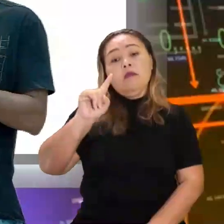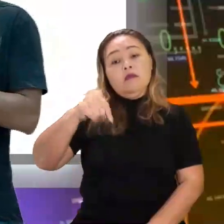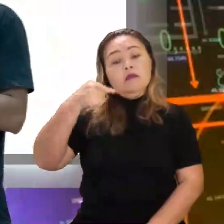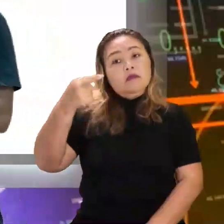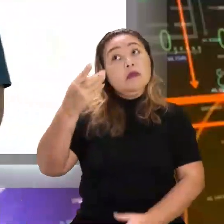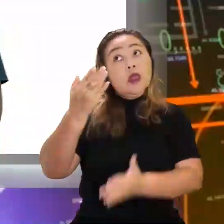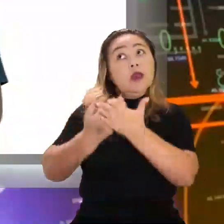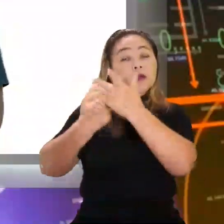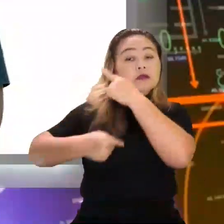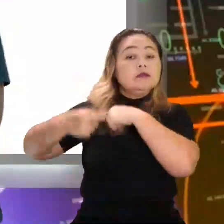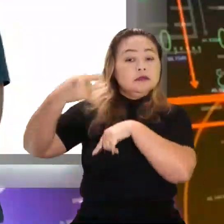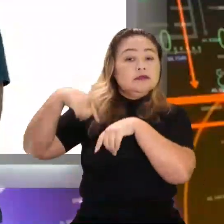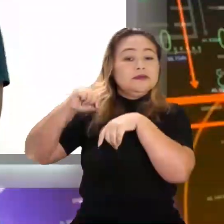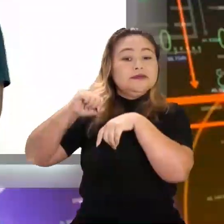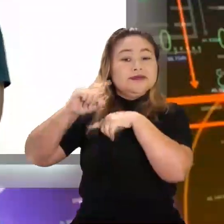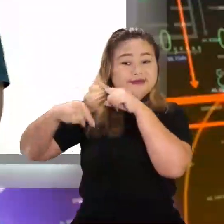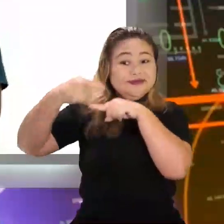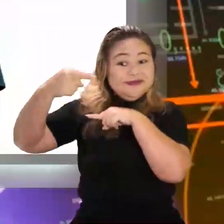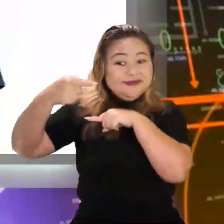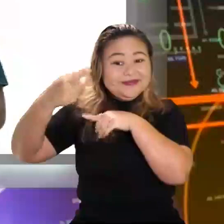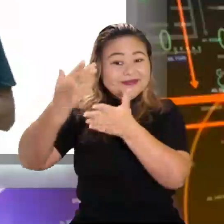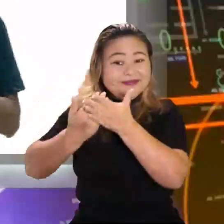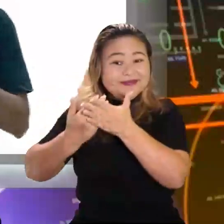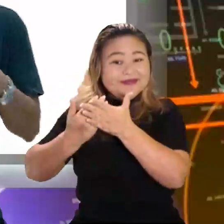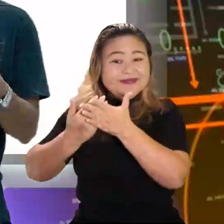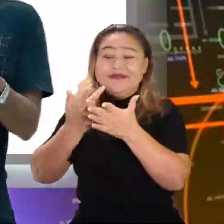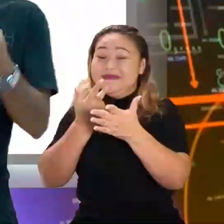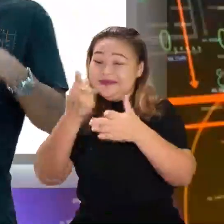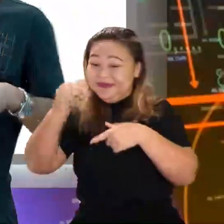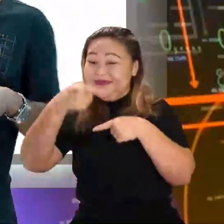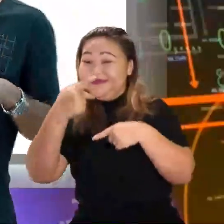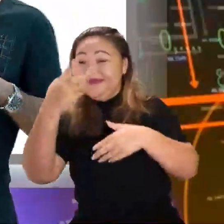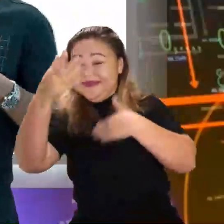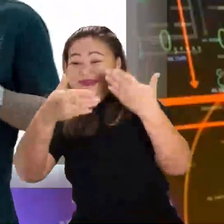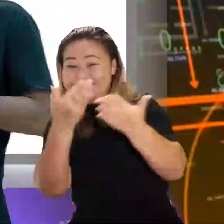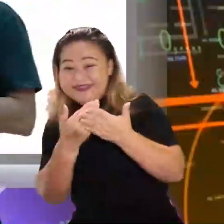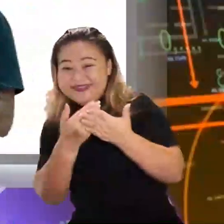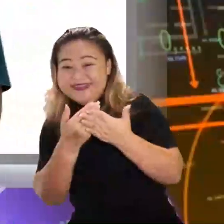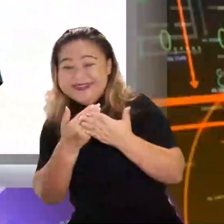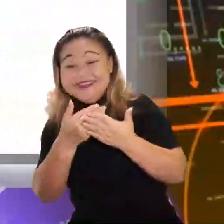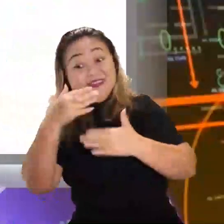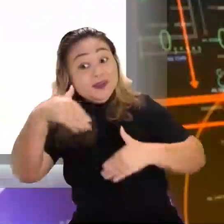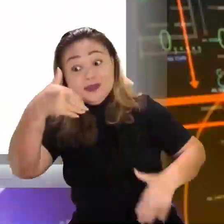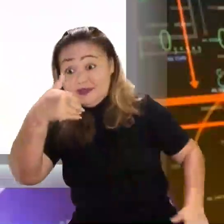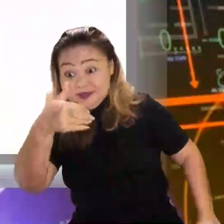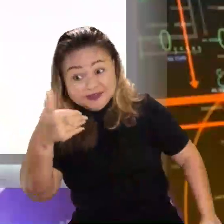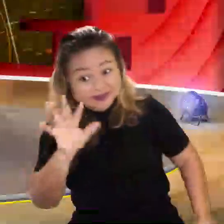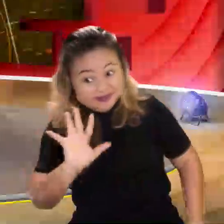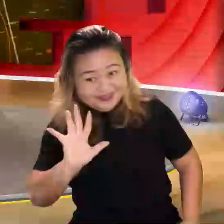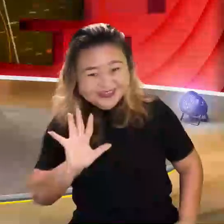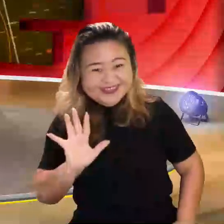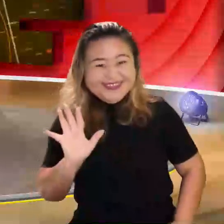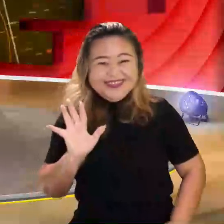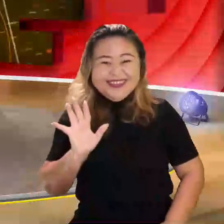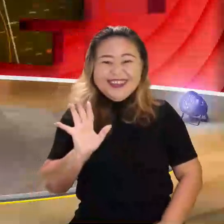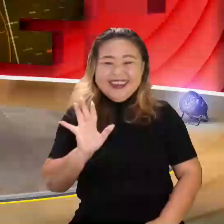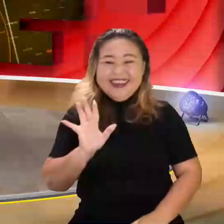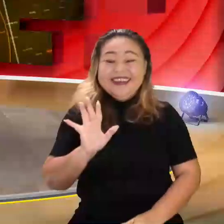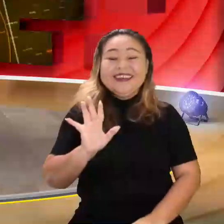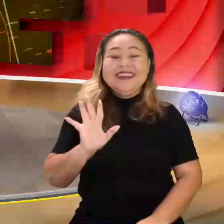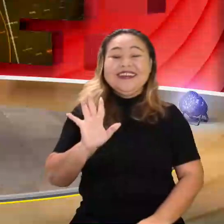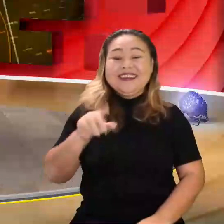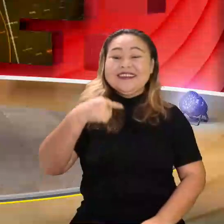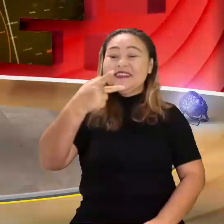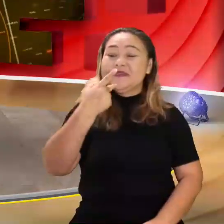aula, na aula passada, próxima aula. Imagina se ela falar na próxima aula, nem chegou ainda. Né? Fala